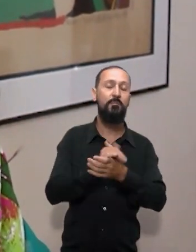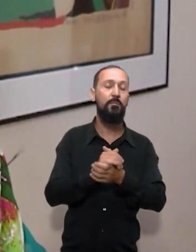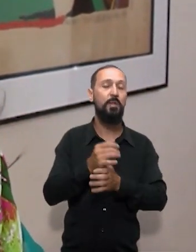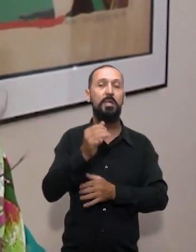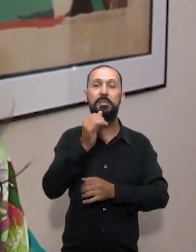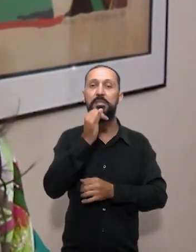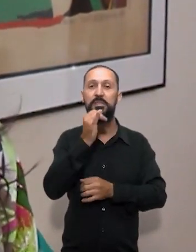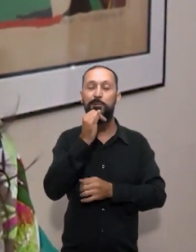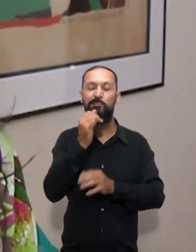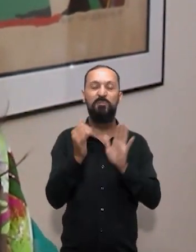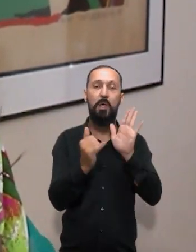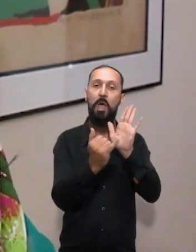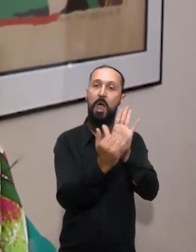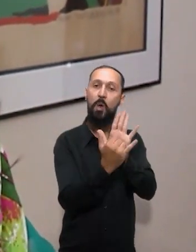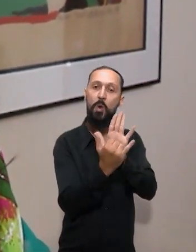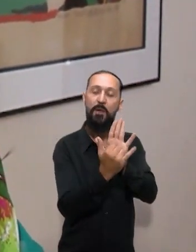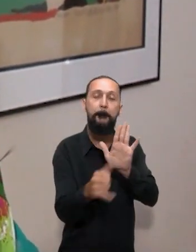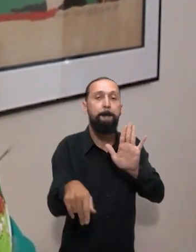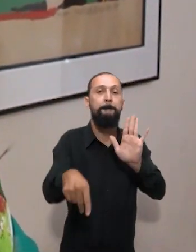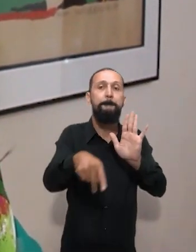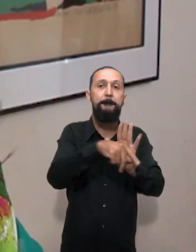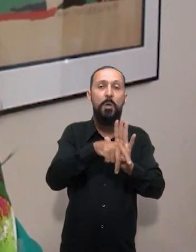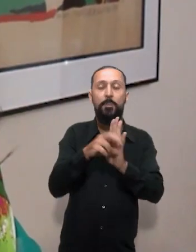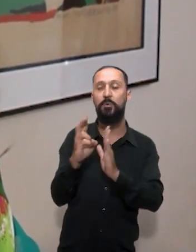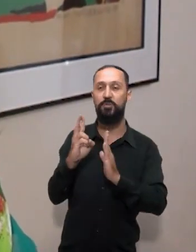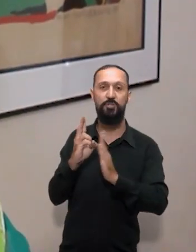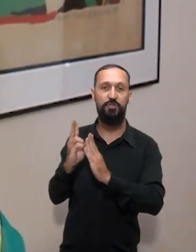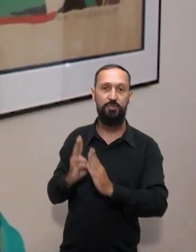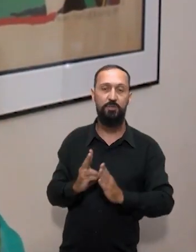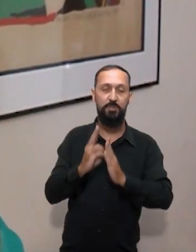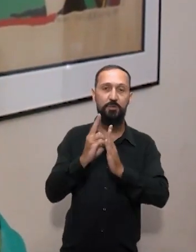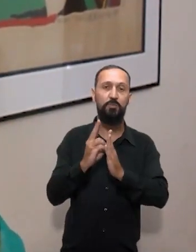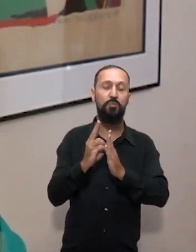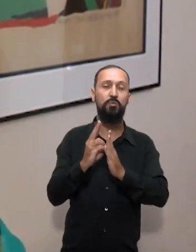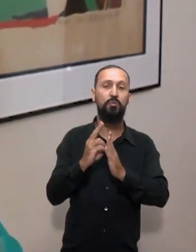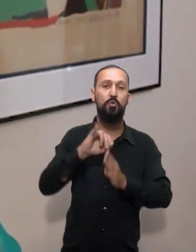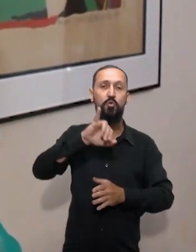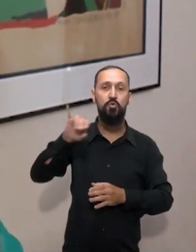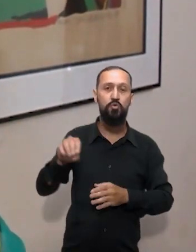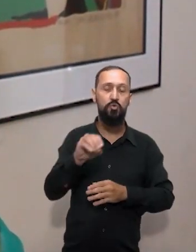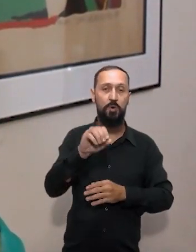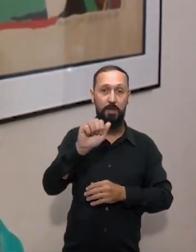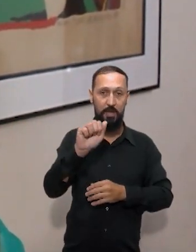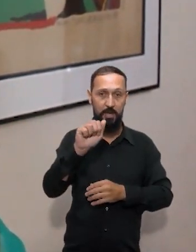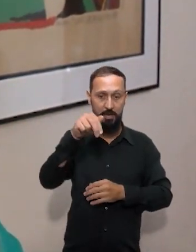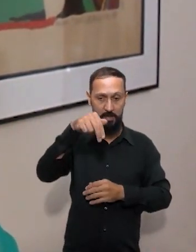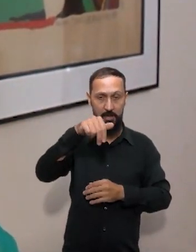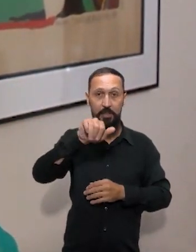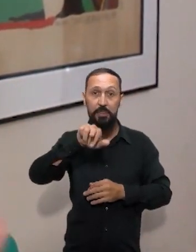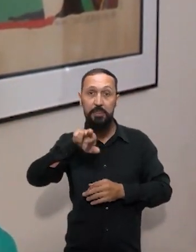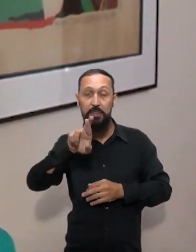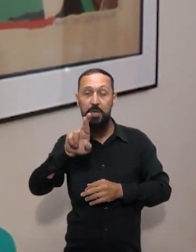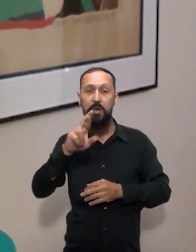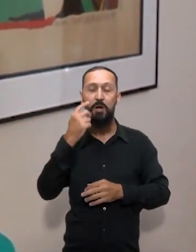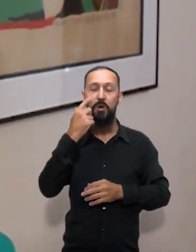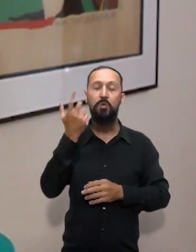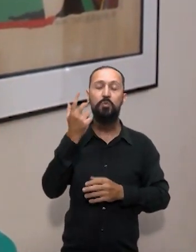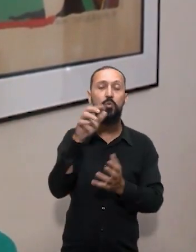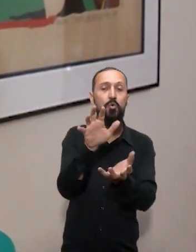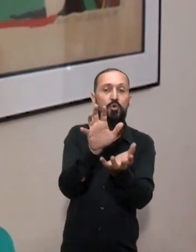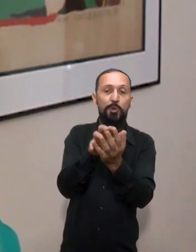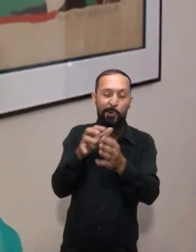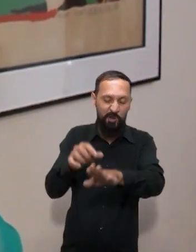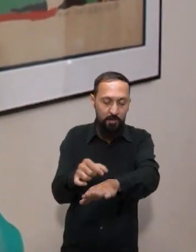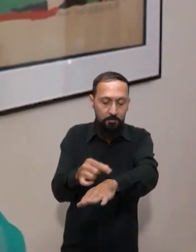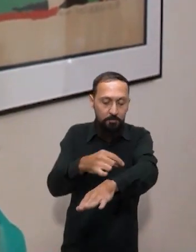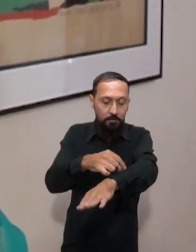abordava, como no caso das iconografias indígenas ou das obras do Jonir, em que ele colocava no couro do